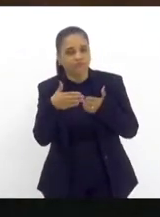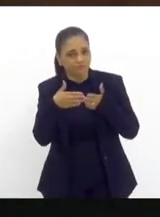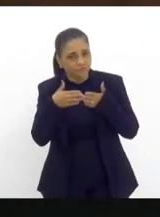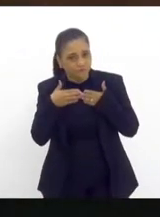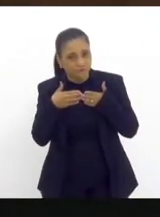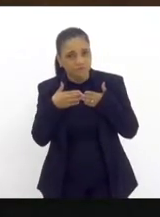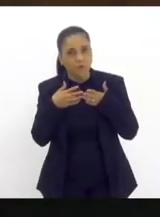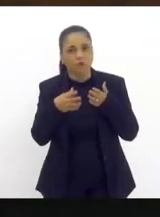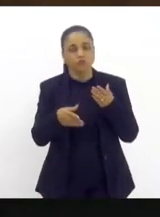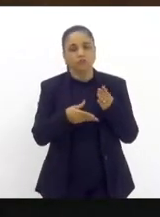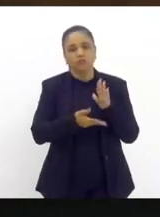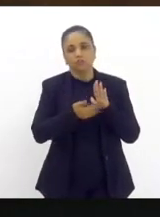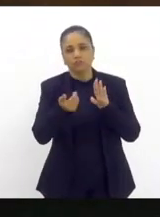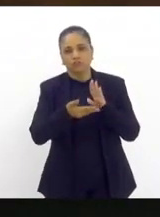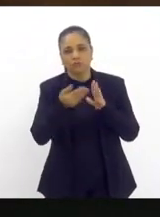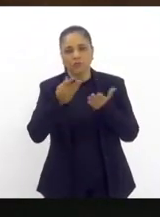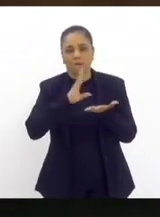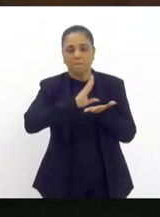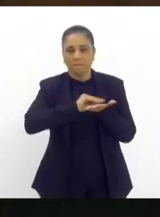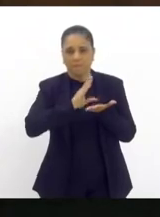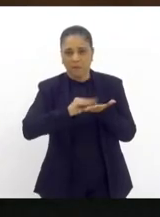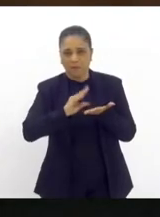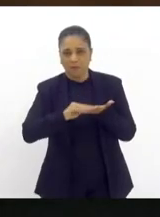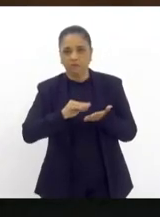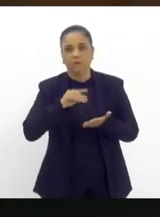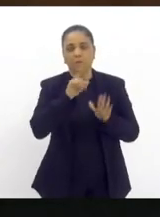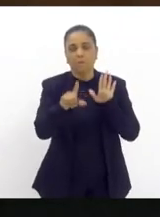para retirar de pauta o projeto 59